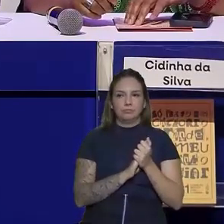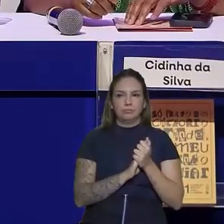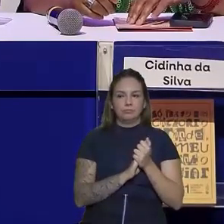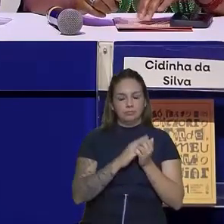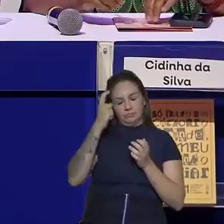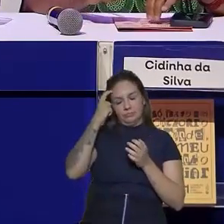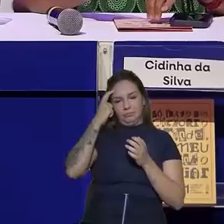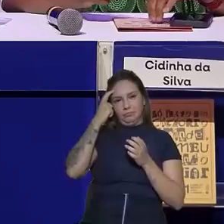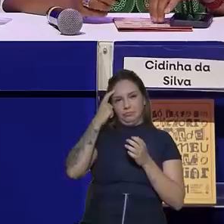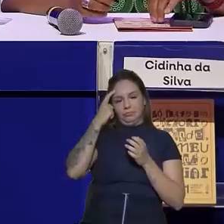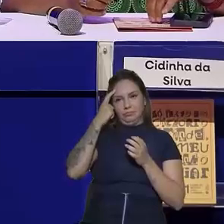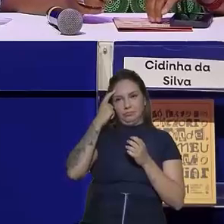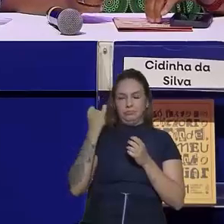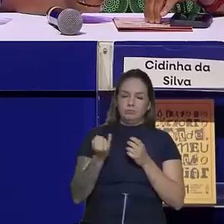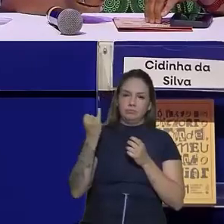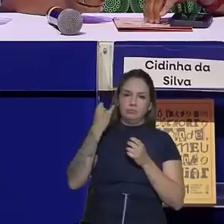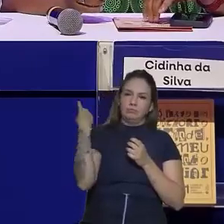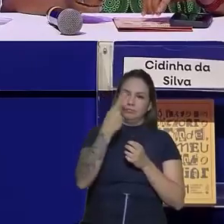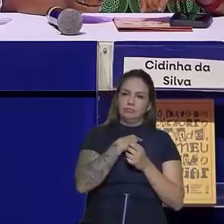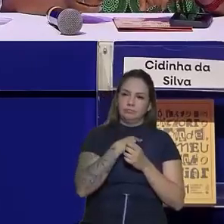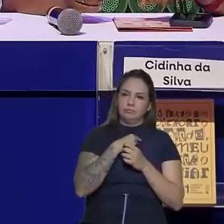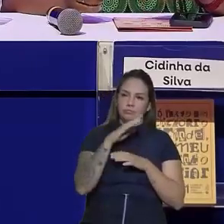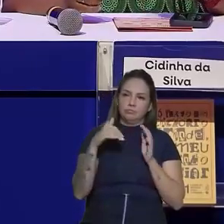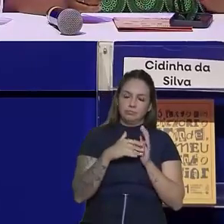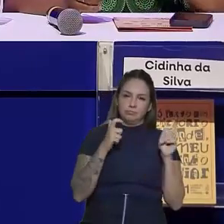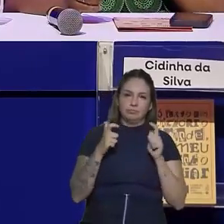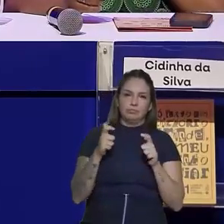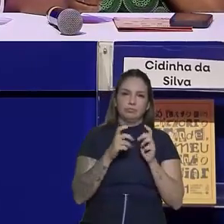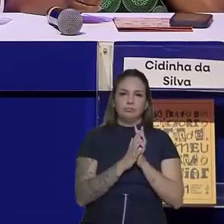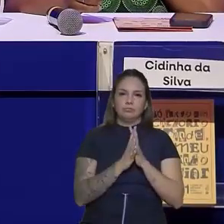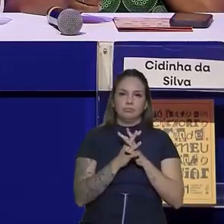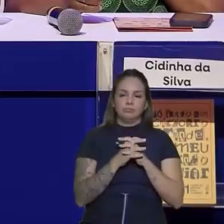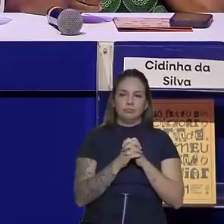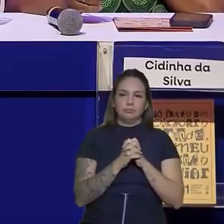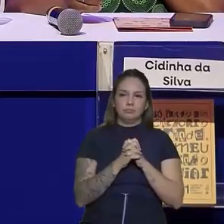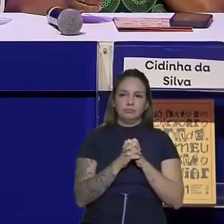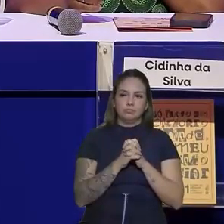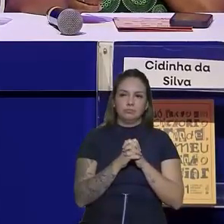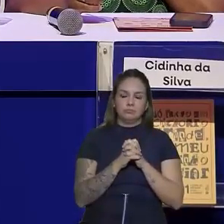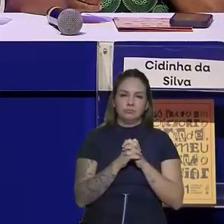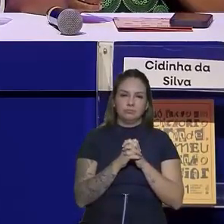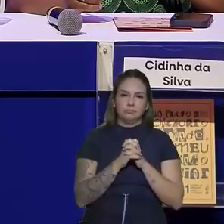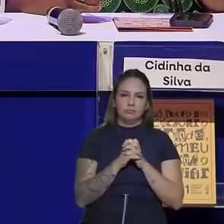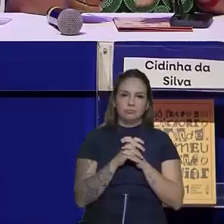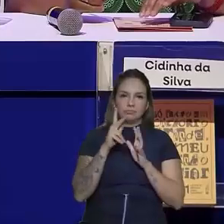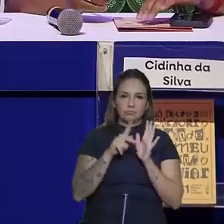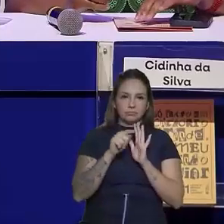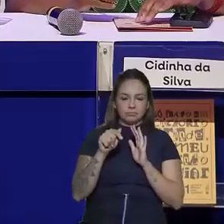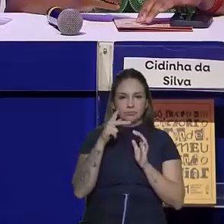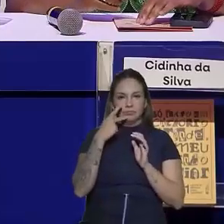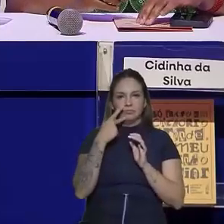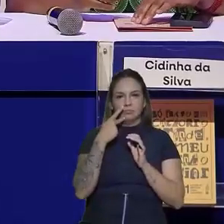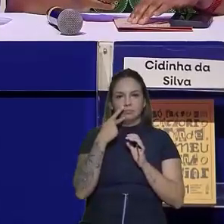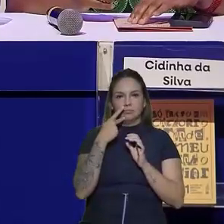pensar na importância da gente transitar em todos os espaços. Uma das coisas que a Sueli Carneiro fala na própria tese